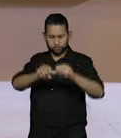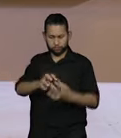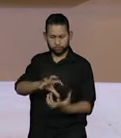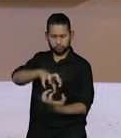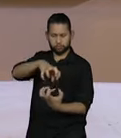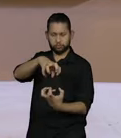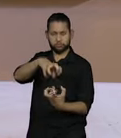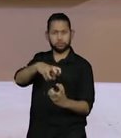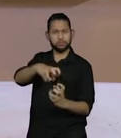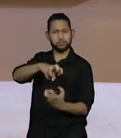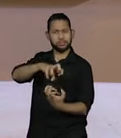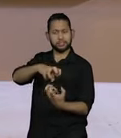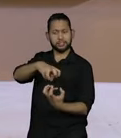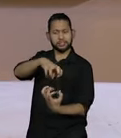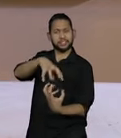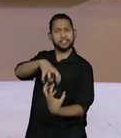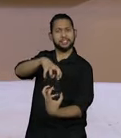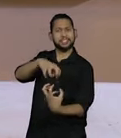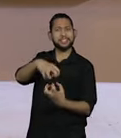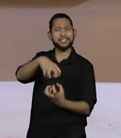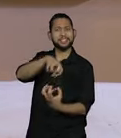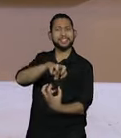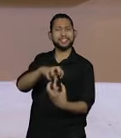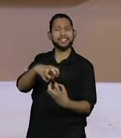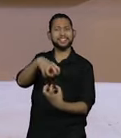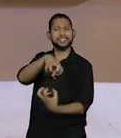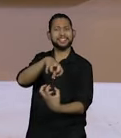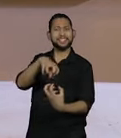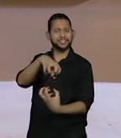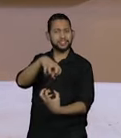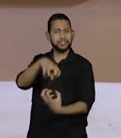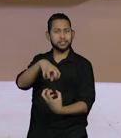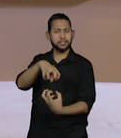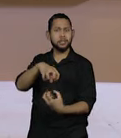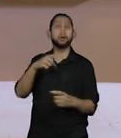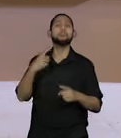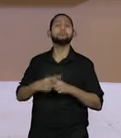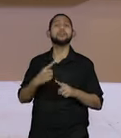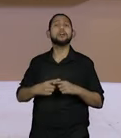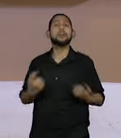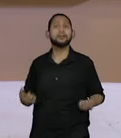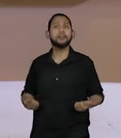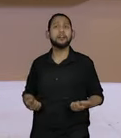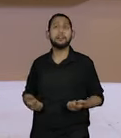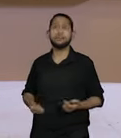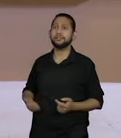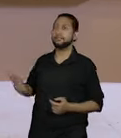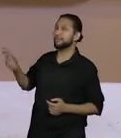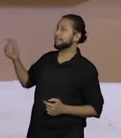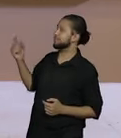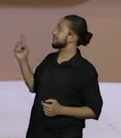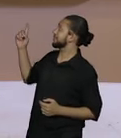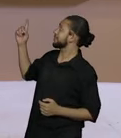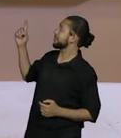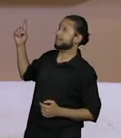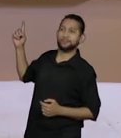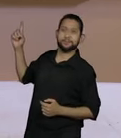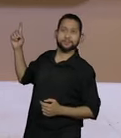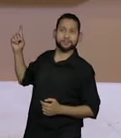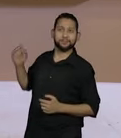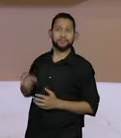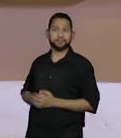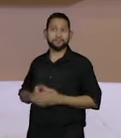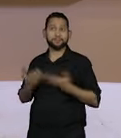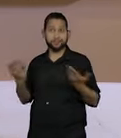sólido gelatinoso é proveniente de qual substância? Então, nós temos